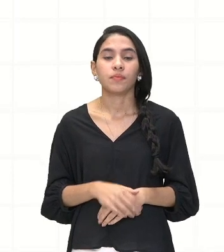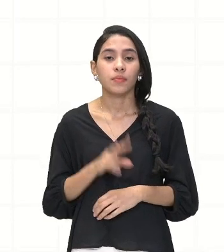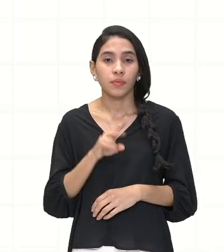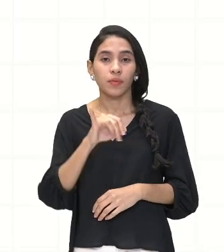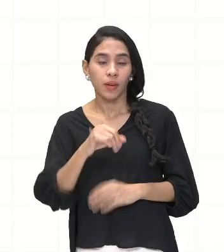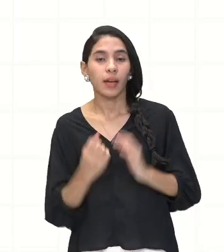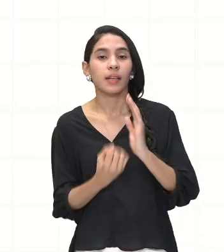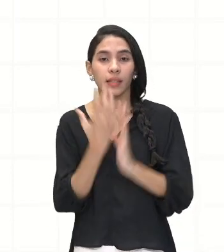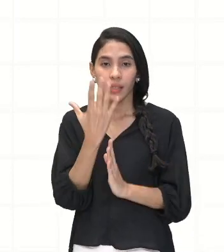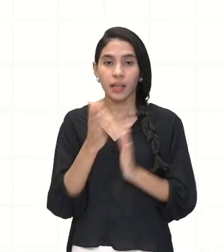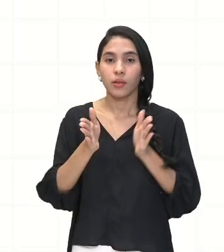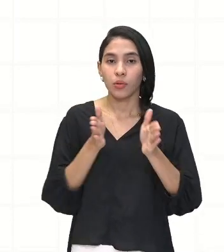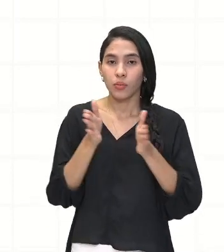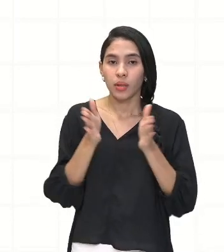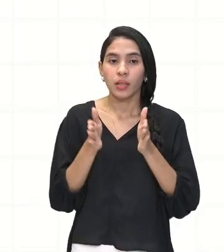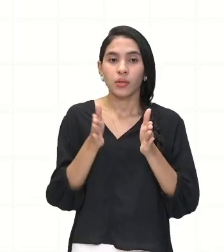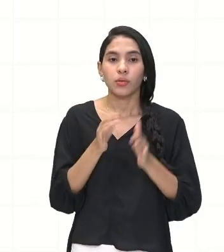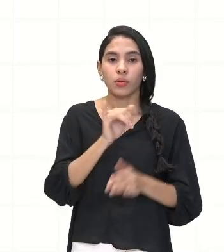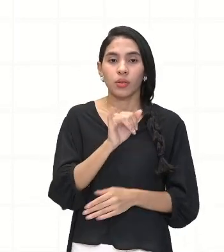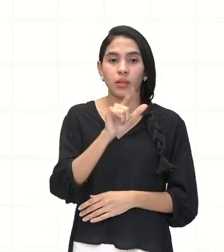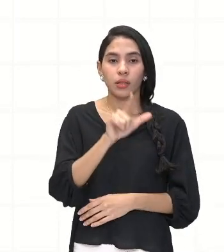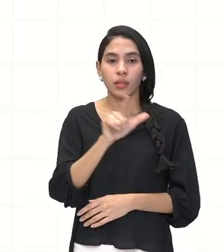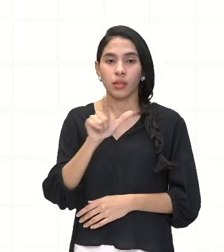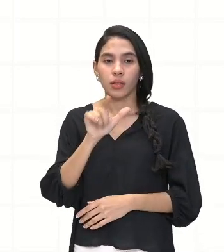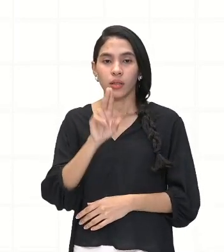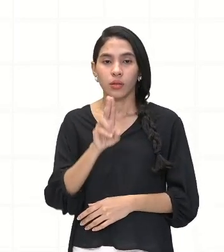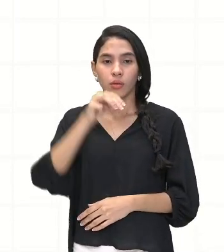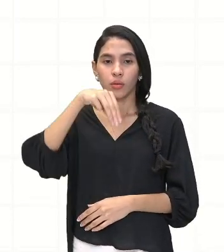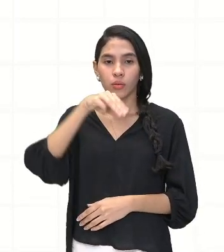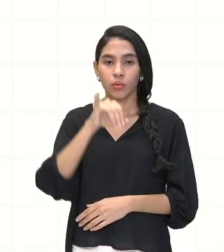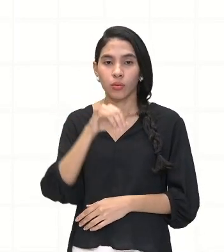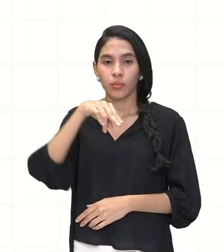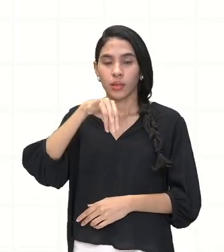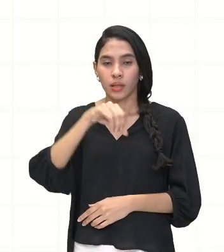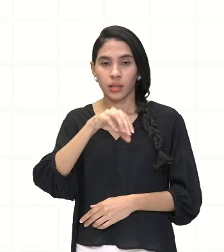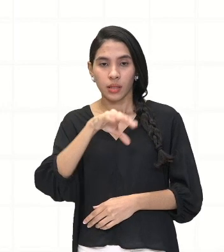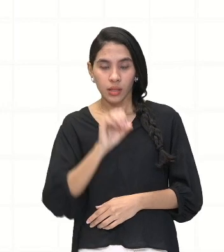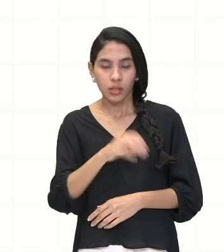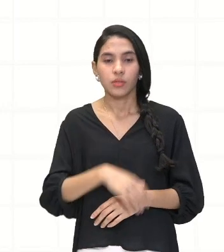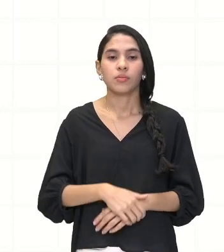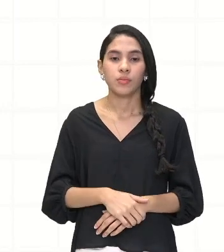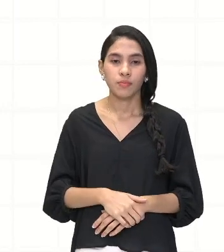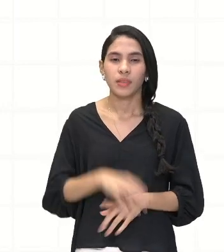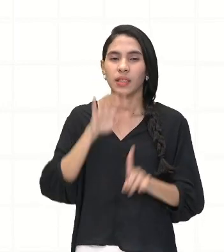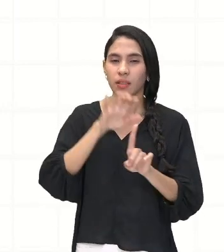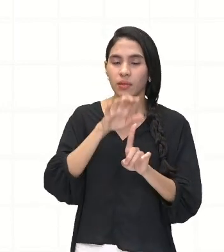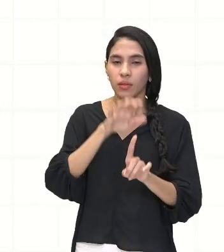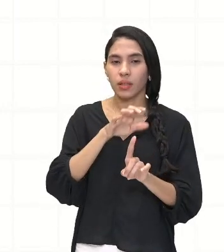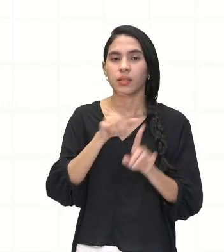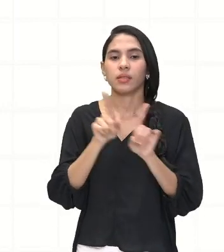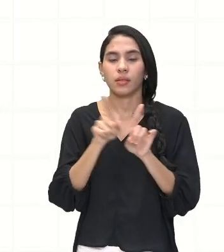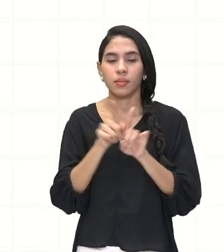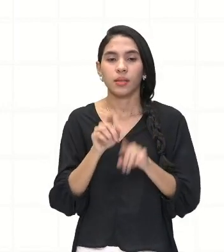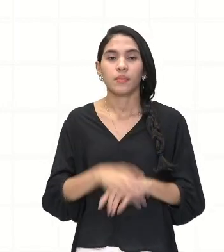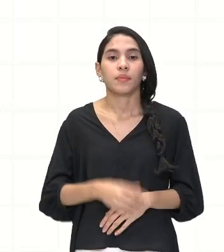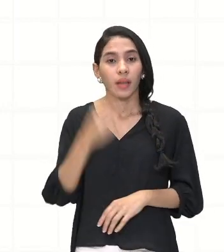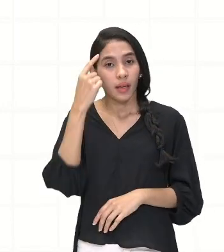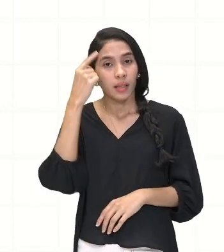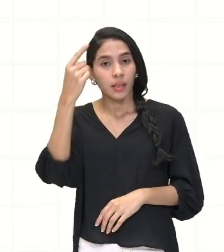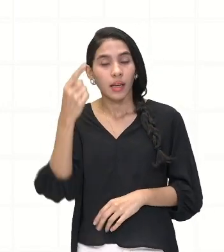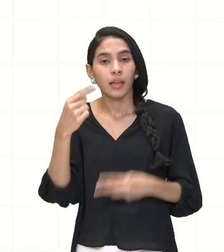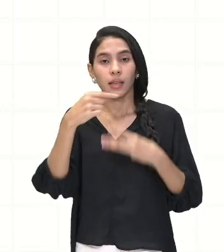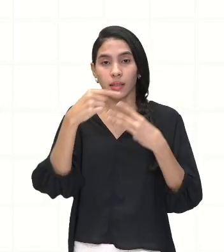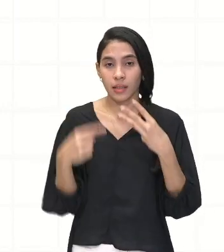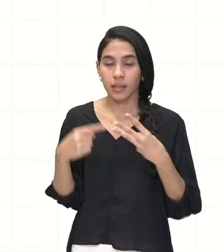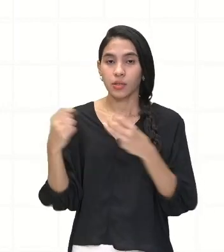surgir nesse período do Iluminismo. Ele é um dos principais expoentes do Iluminismo. é a ideia de você ter